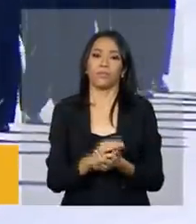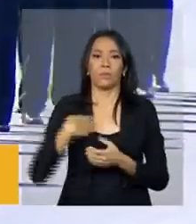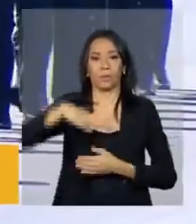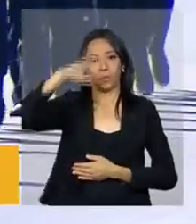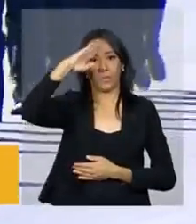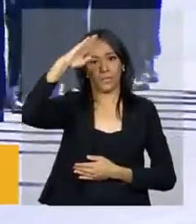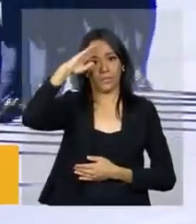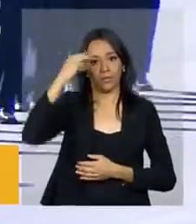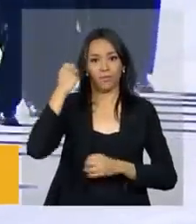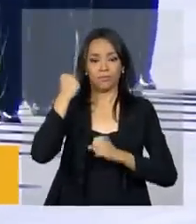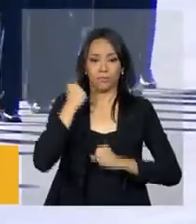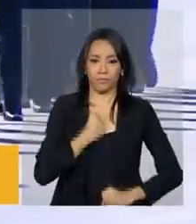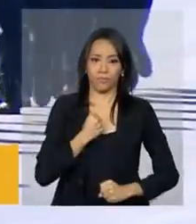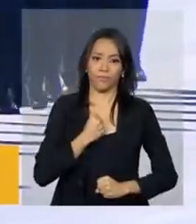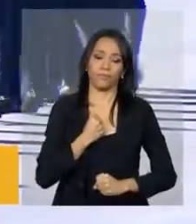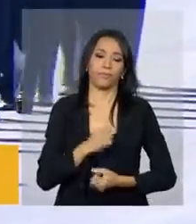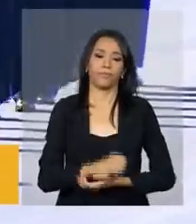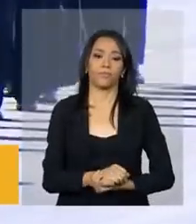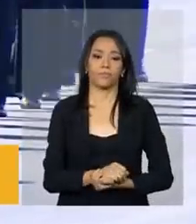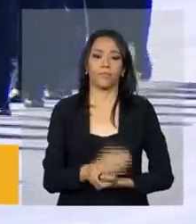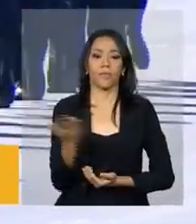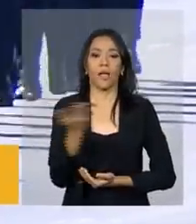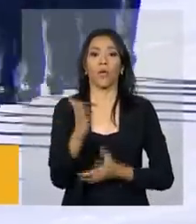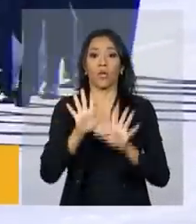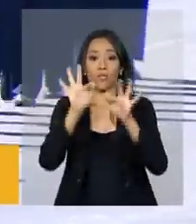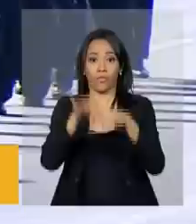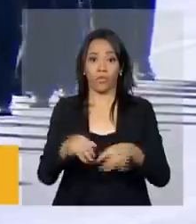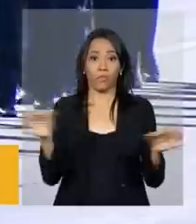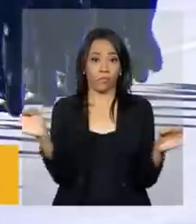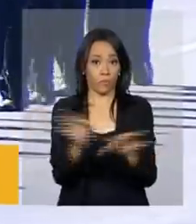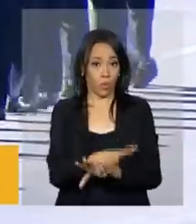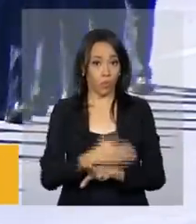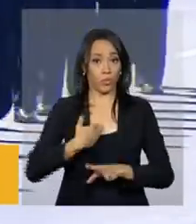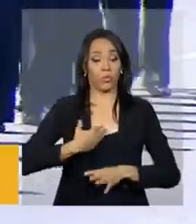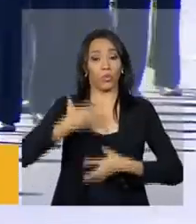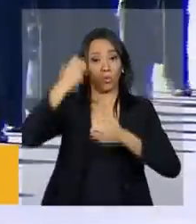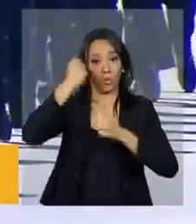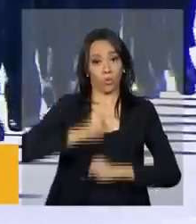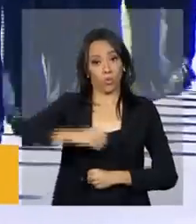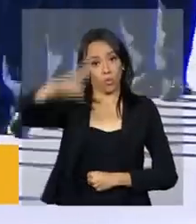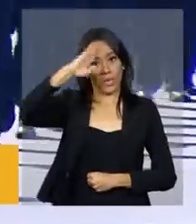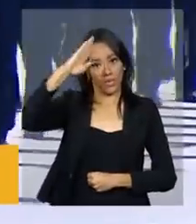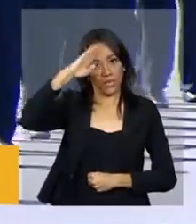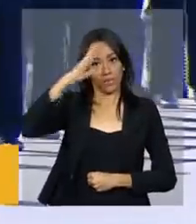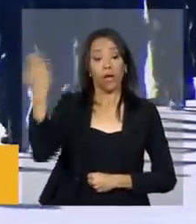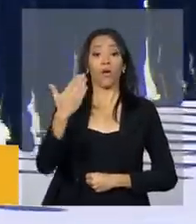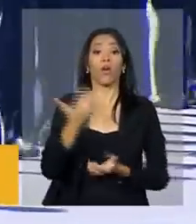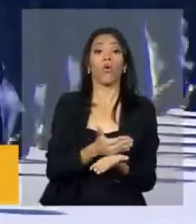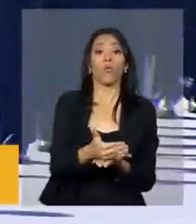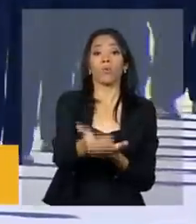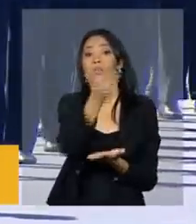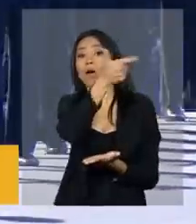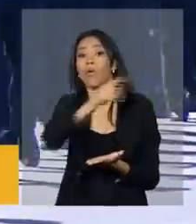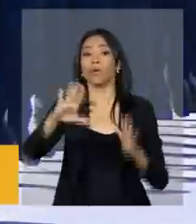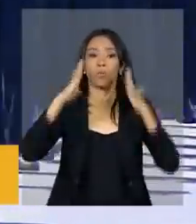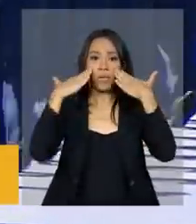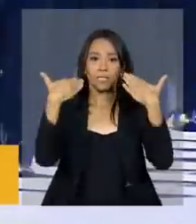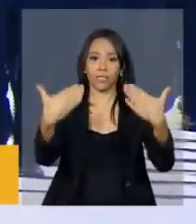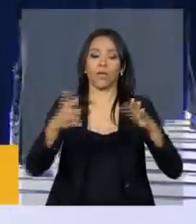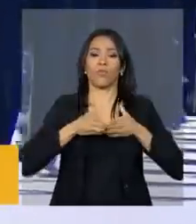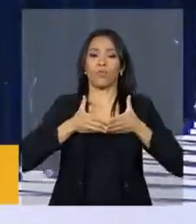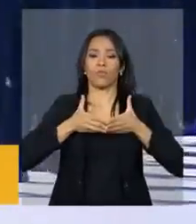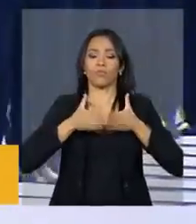Exército. E agora foi encerrado o desfile a pé do Exército e vai ser iniciado o desfile da Força